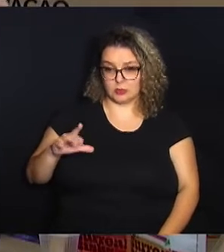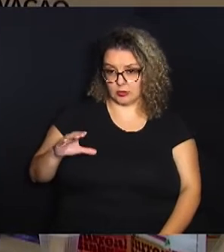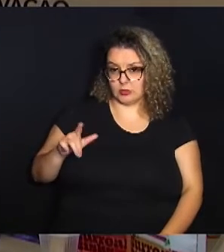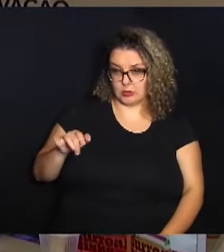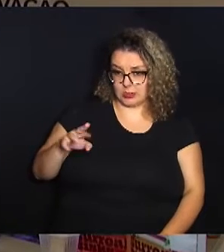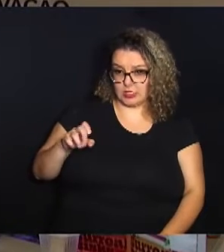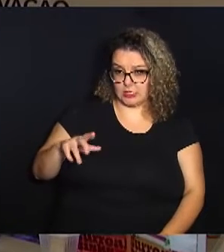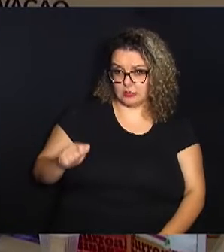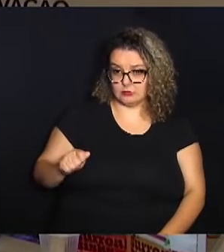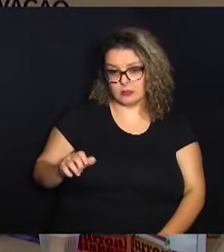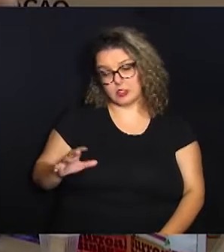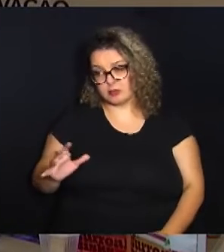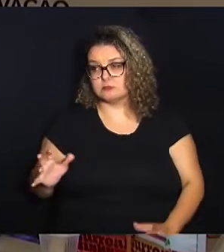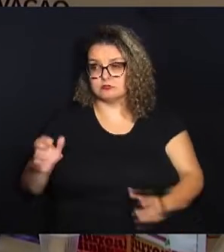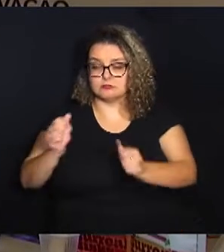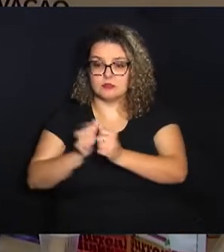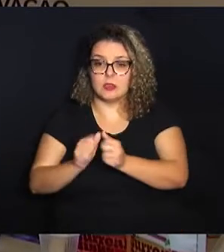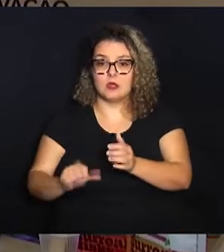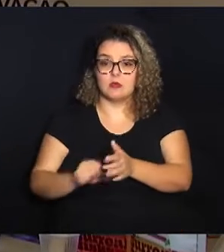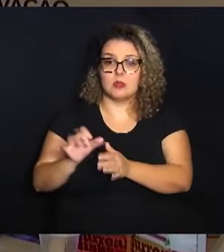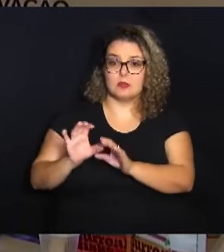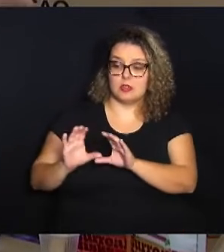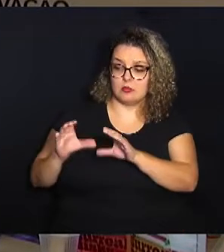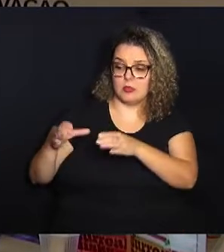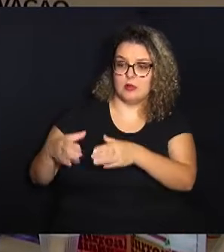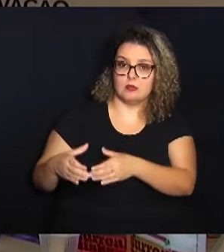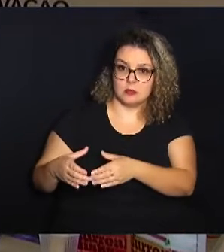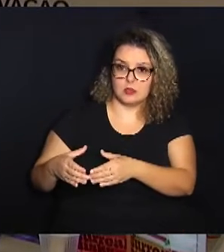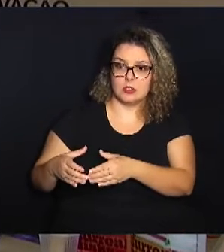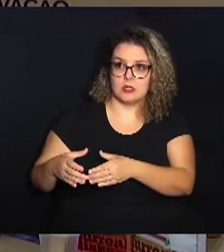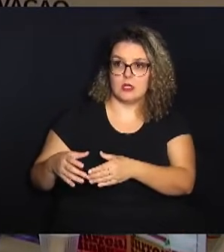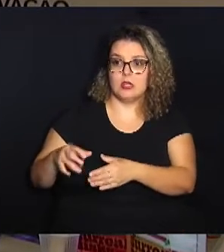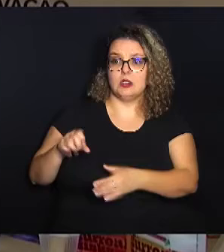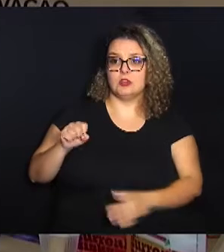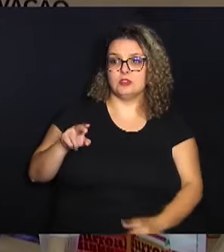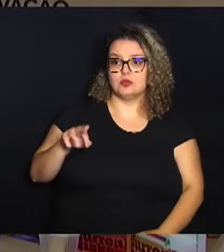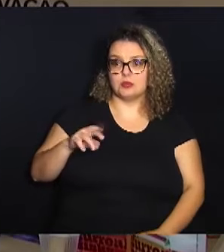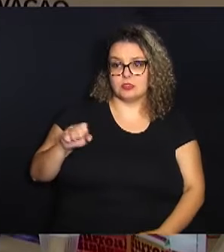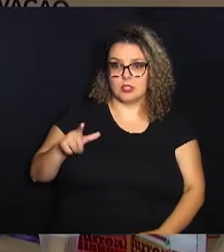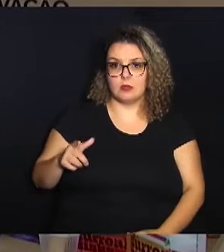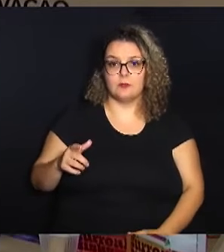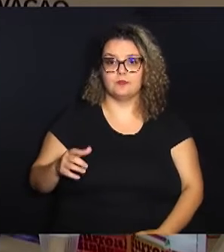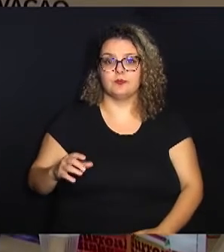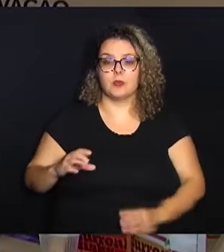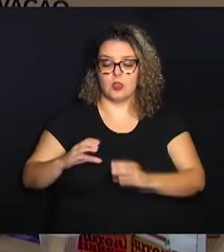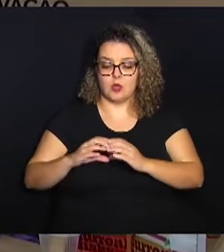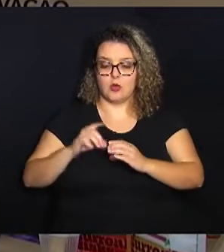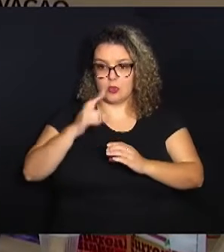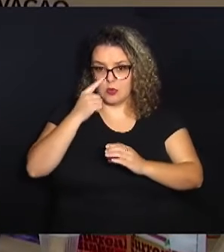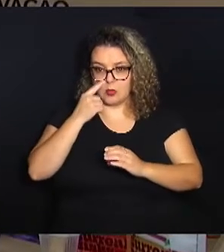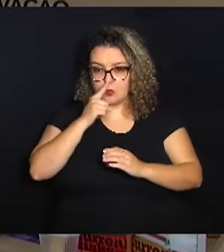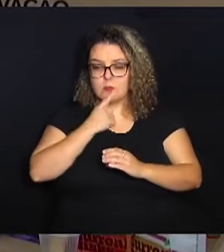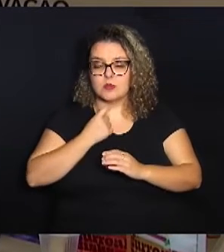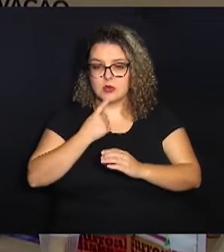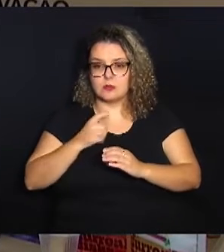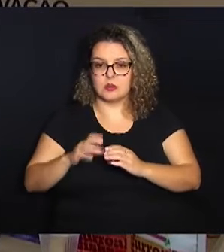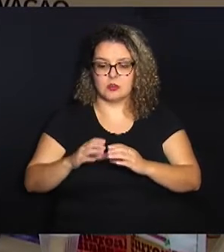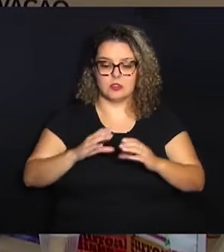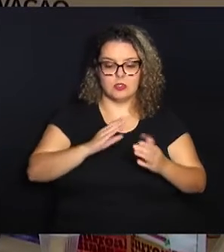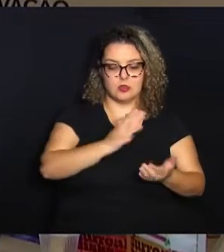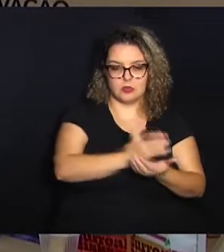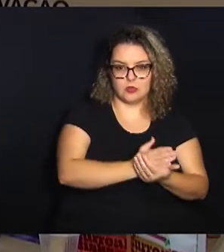fez a família. A gente fez a primeira família do Cereal Biscuits, de beterraba, clorela, mandioca e